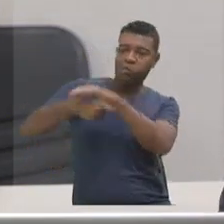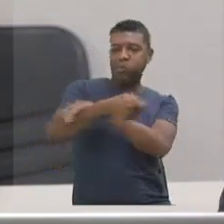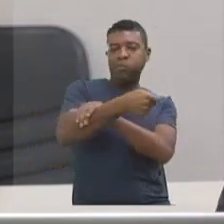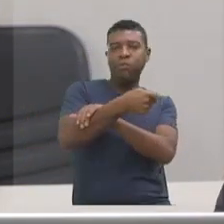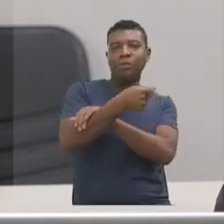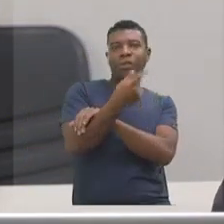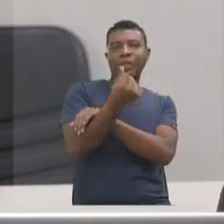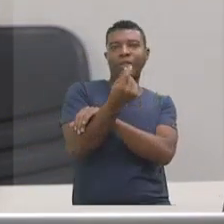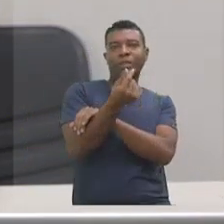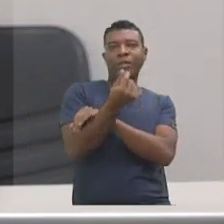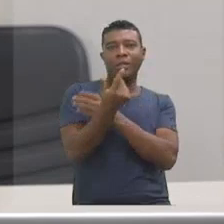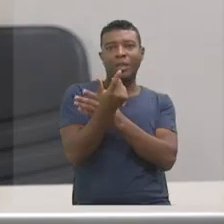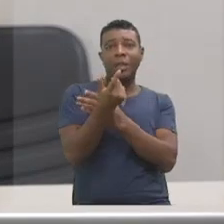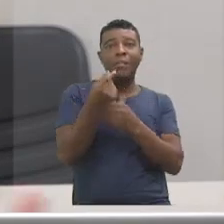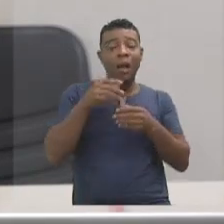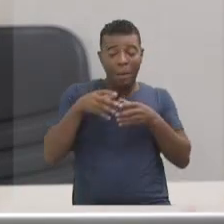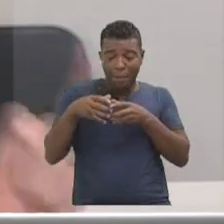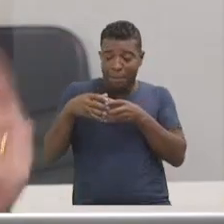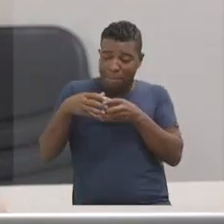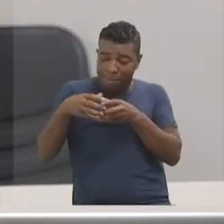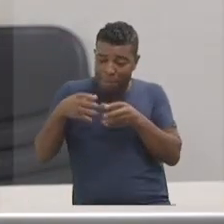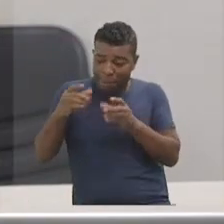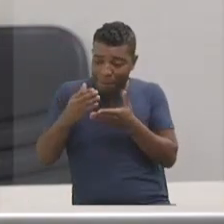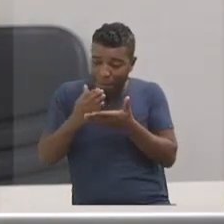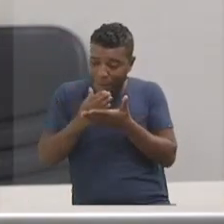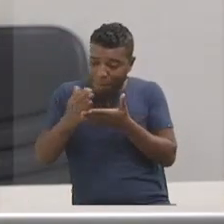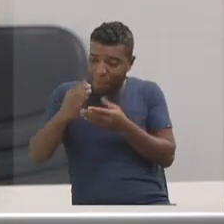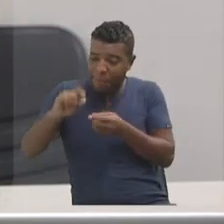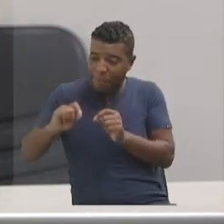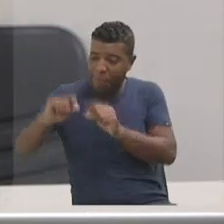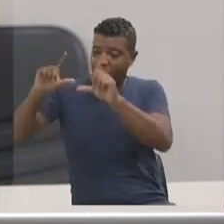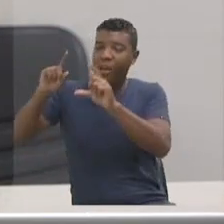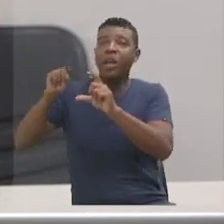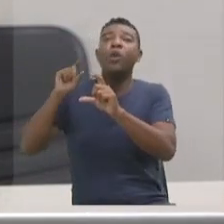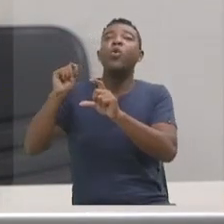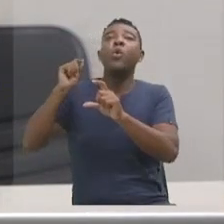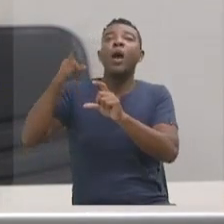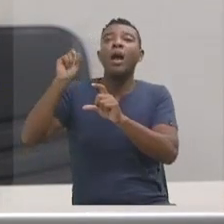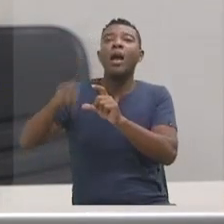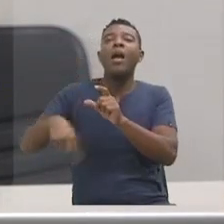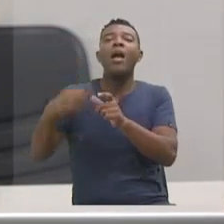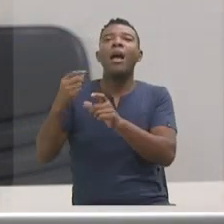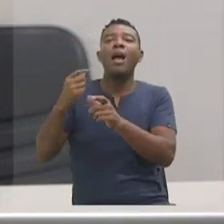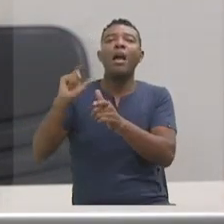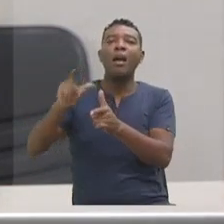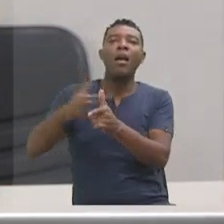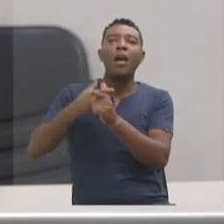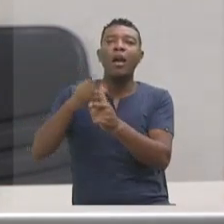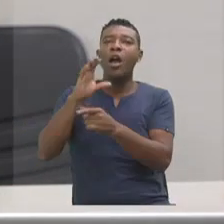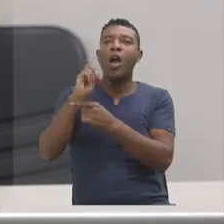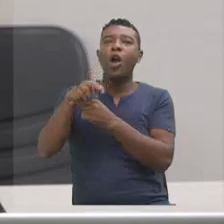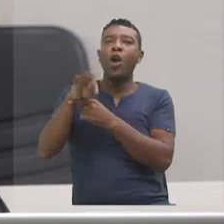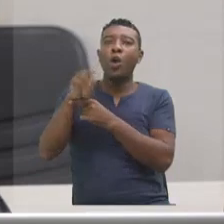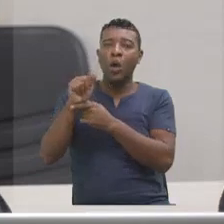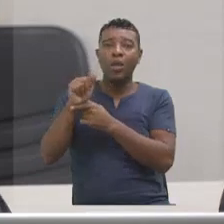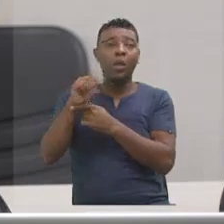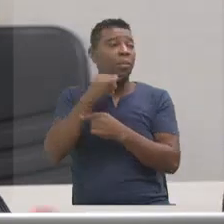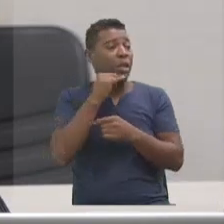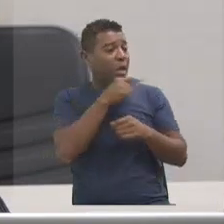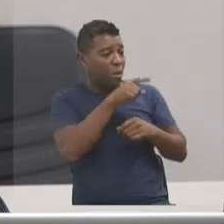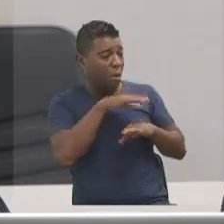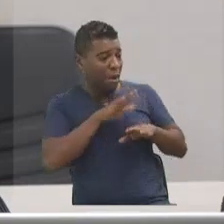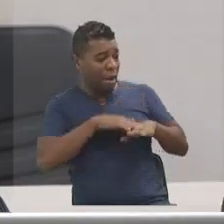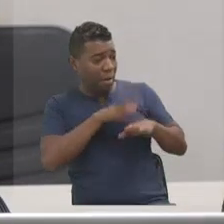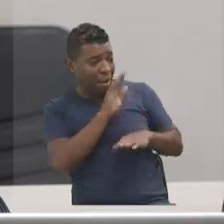parte do recurso do valor vai ser recurso de contraprestação de serviço tente vem garantindo quem mais fizer mais vai receber